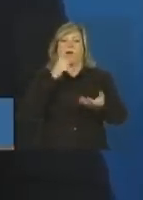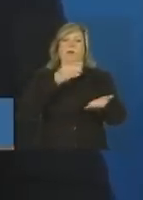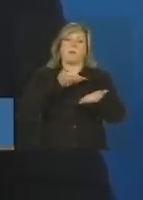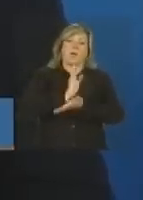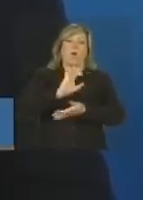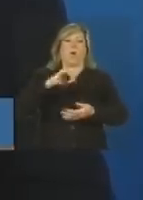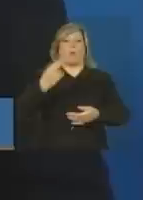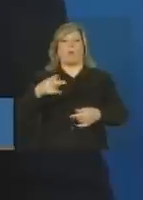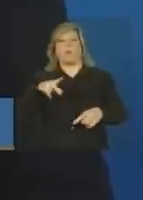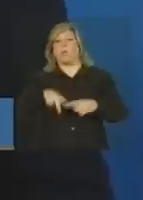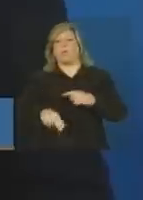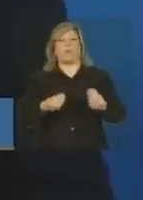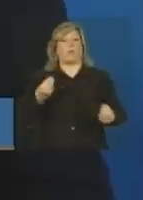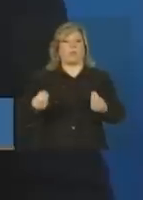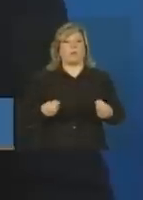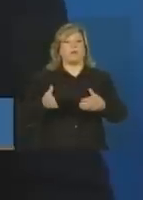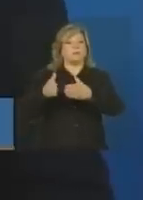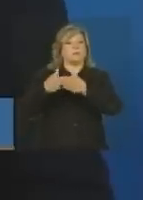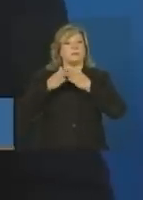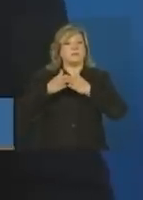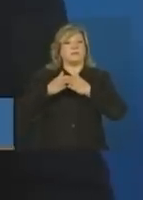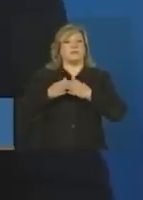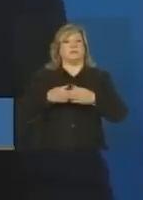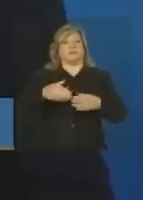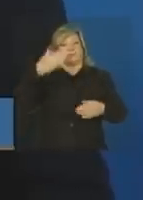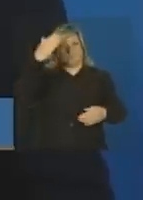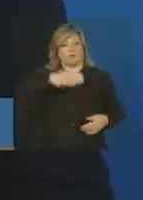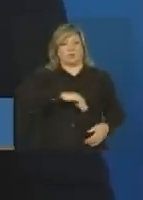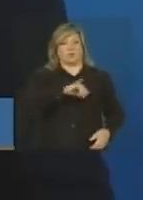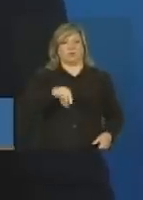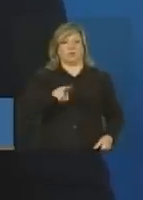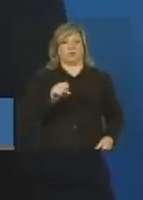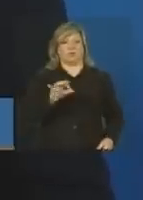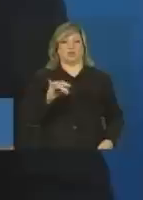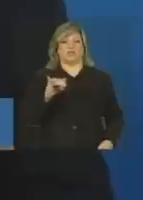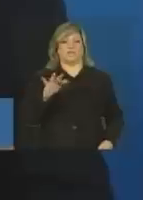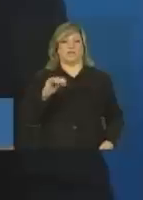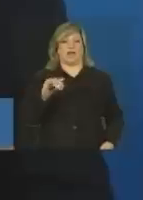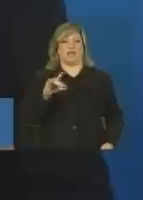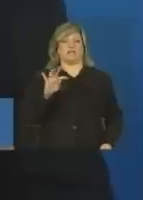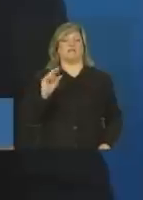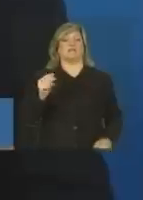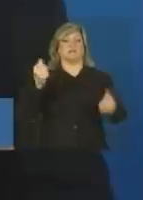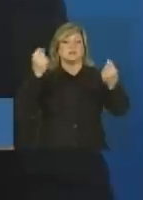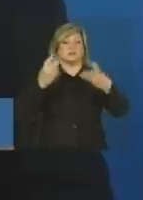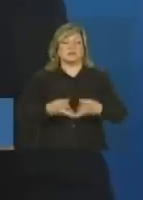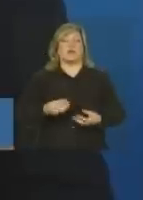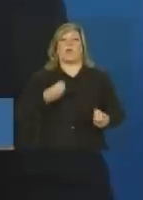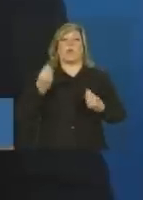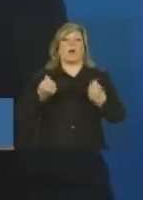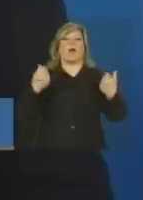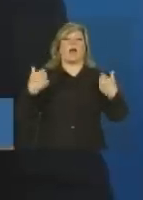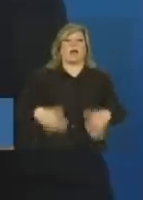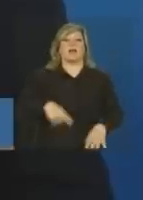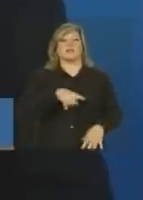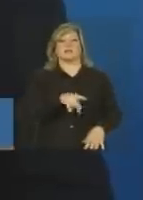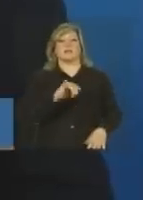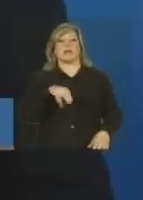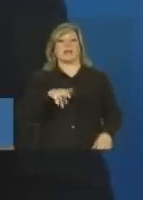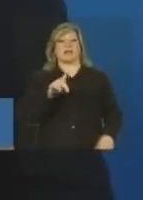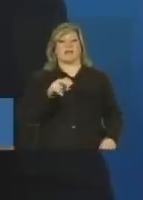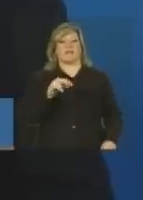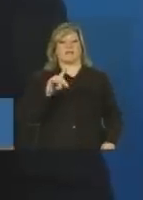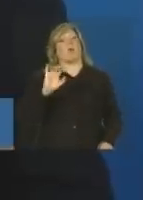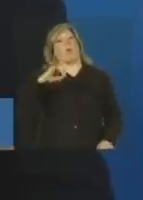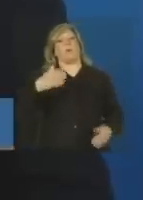recursos, pedindo a justificativa, né, dependendo do tipo de gasto indevido, pedindo essa justificativa ou pedindo